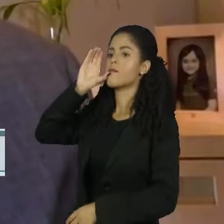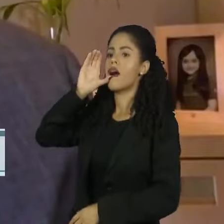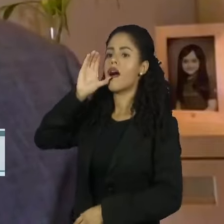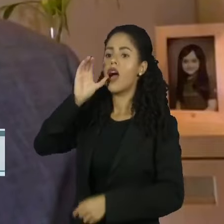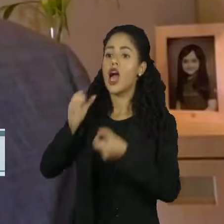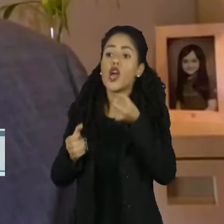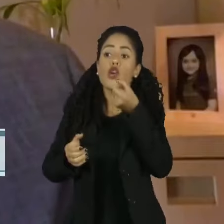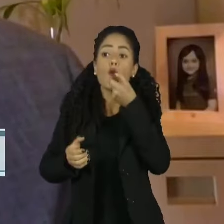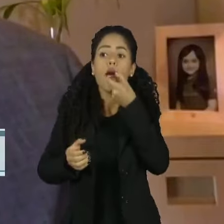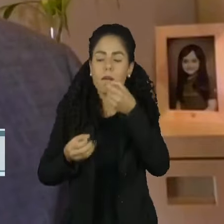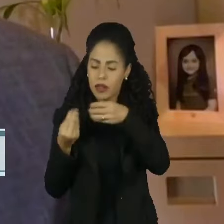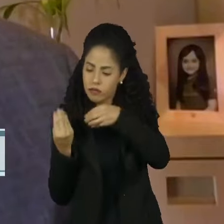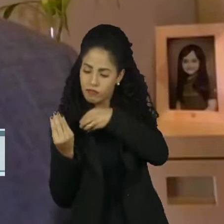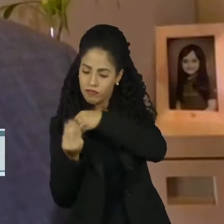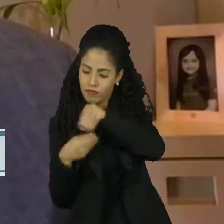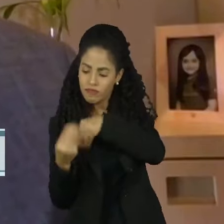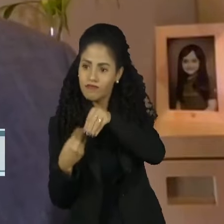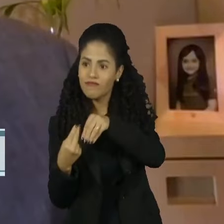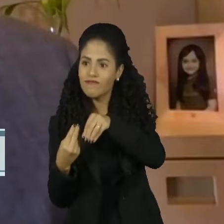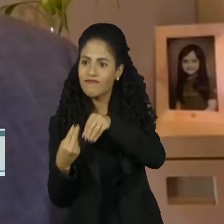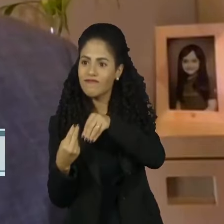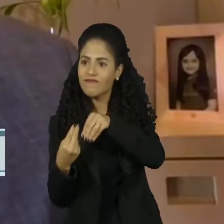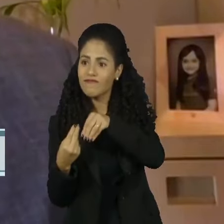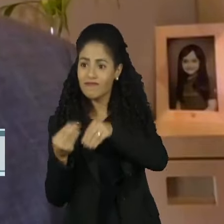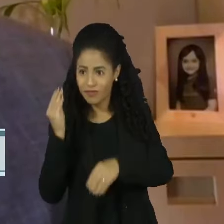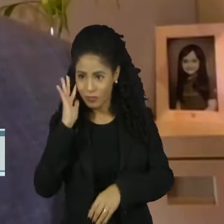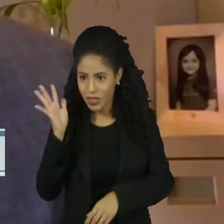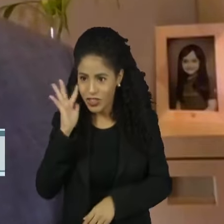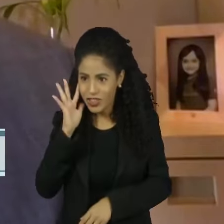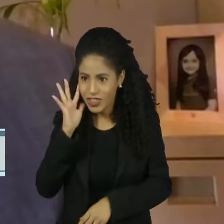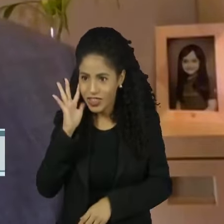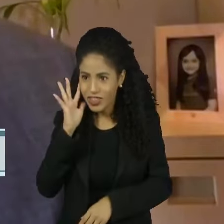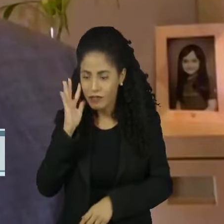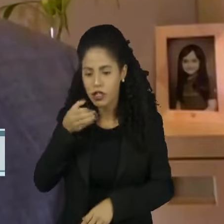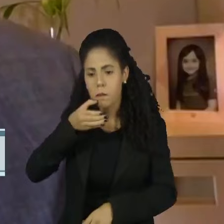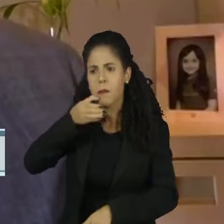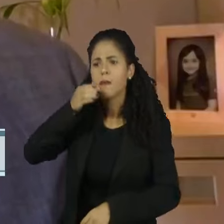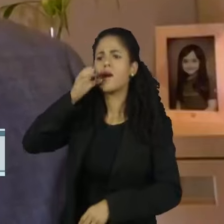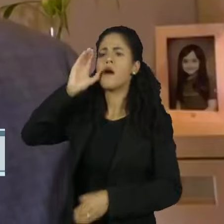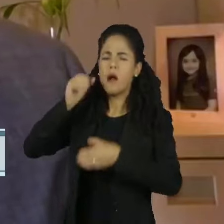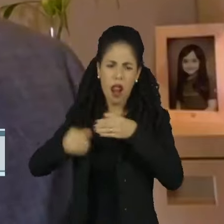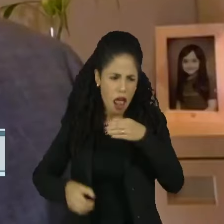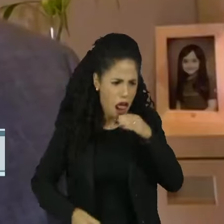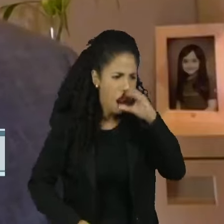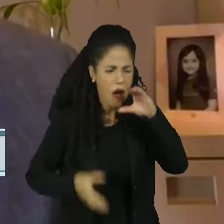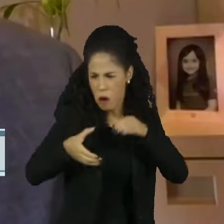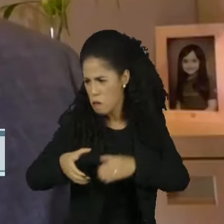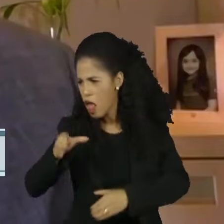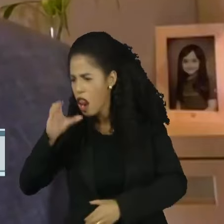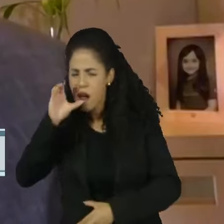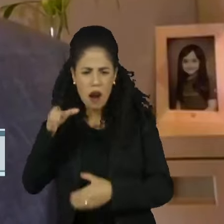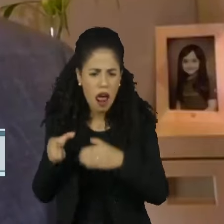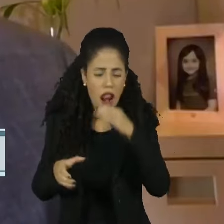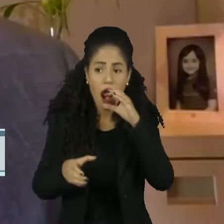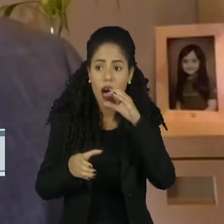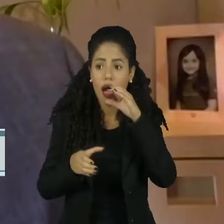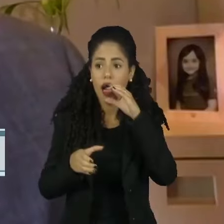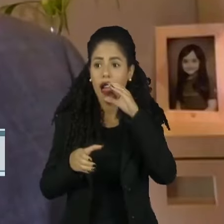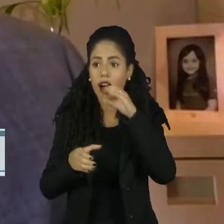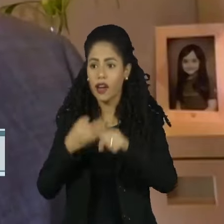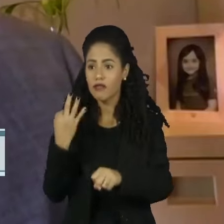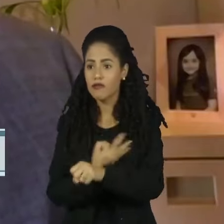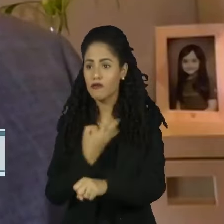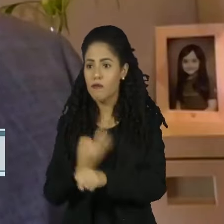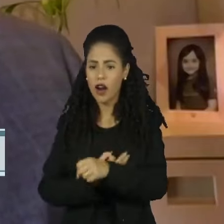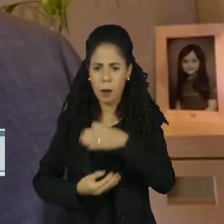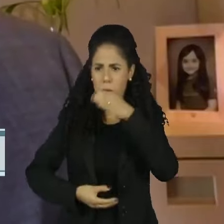uma substância para não ter esses efeitos. Você consegue beber mais, ou tolerar doses maiores de álcool.